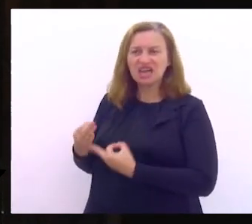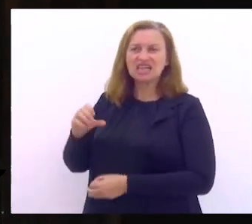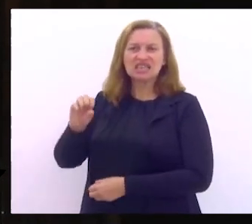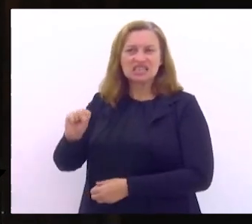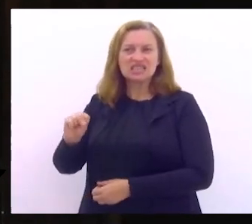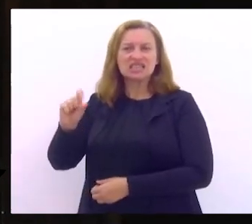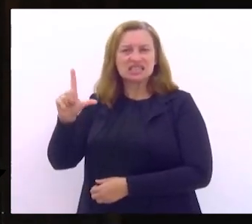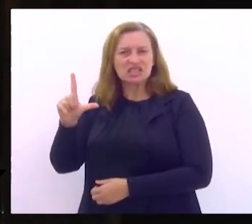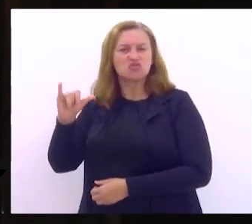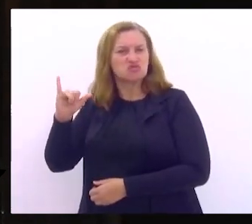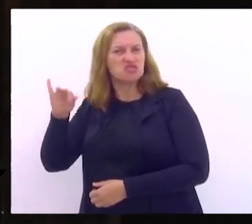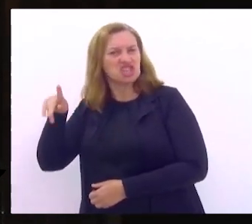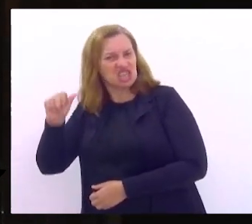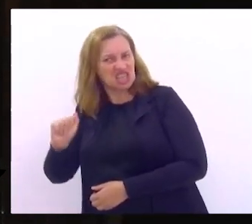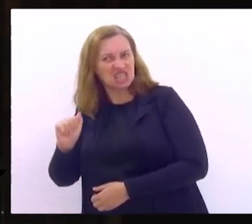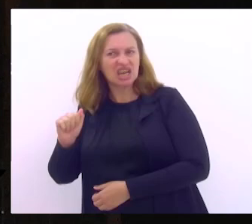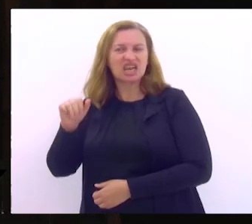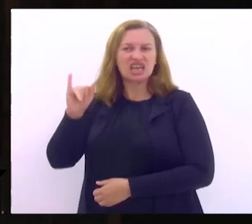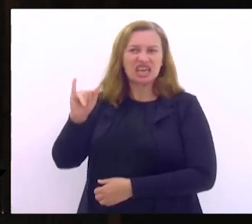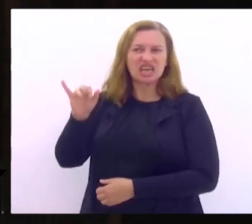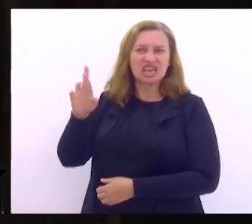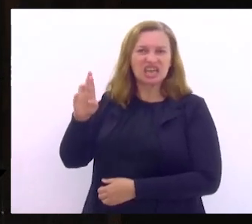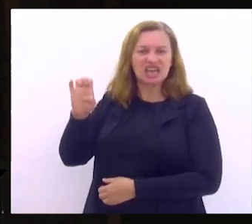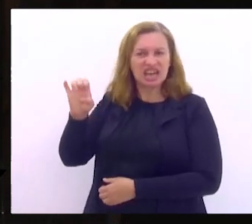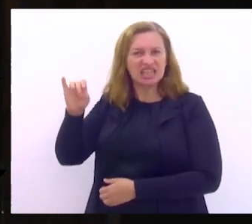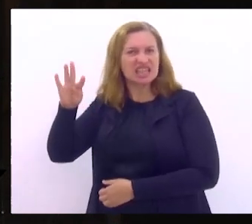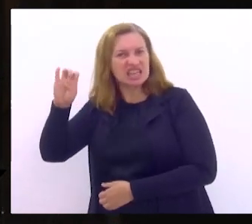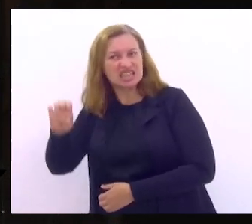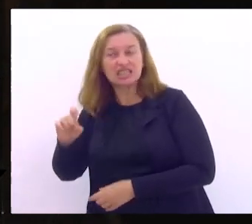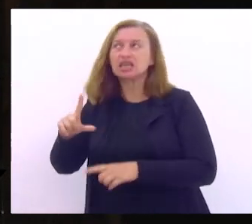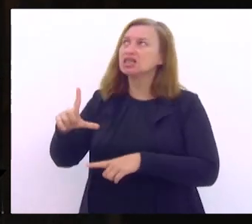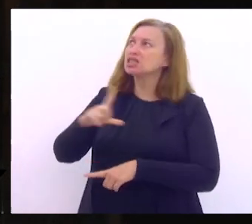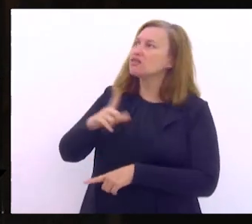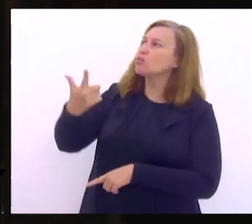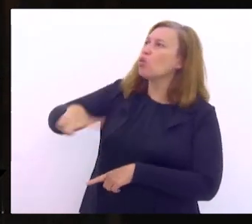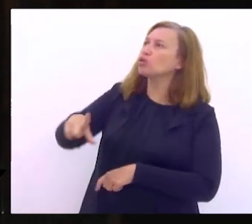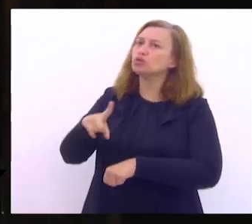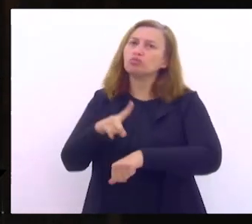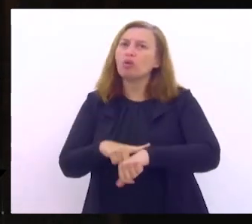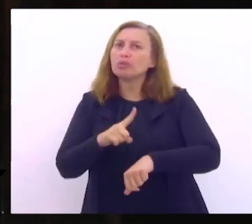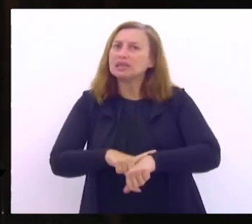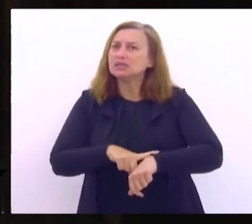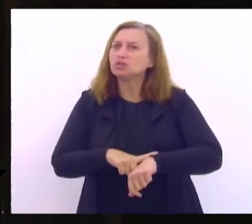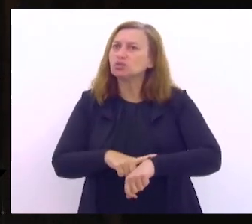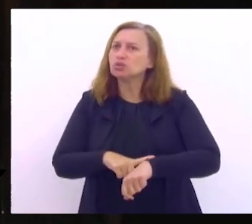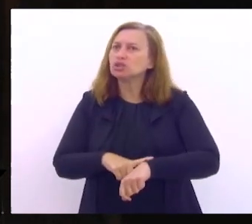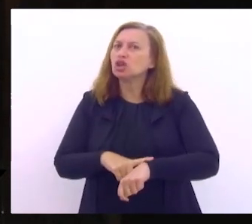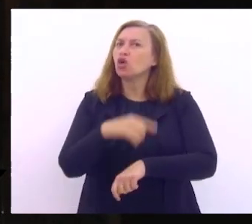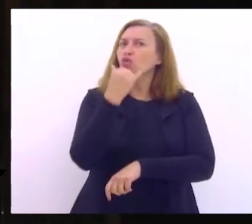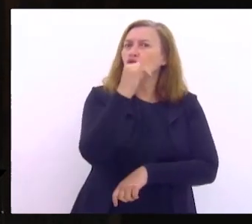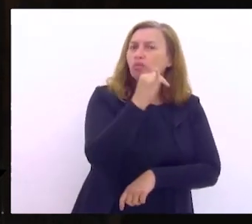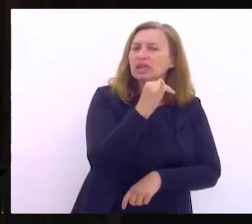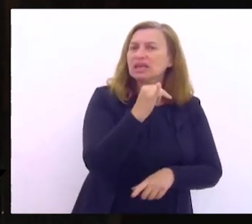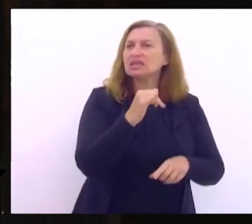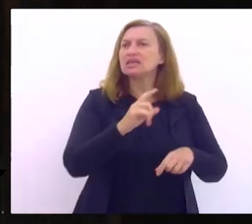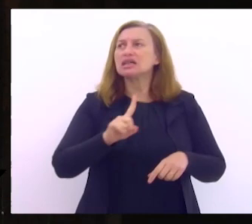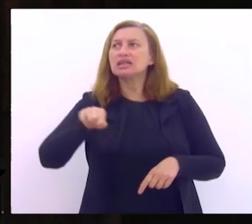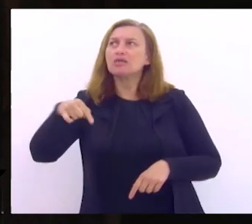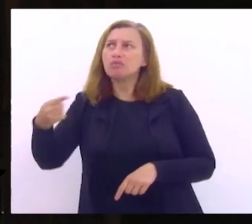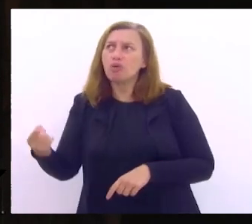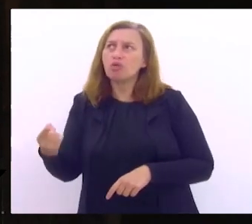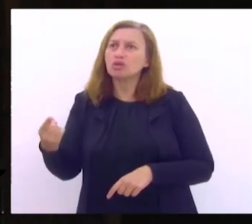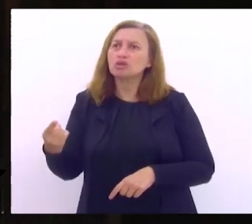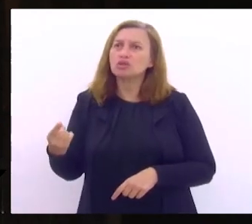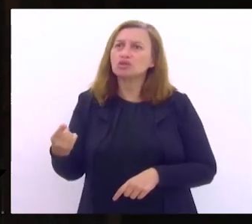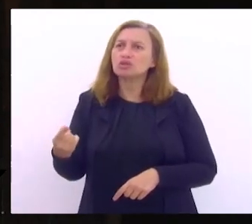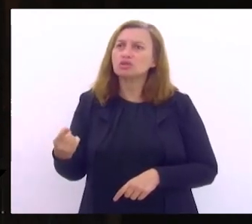Silvina, Ida, Irenice, enfim. Depois tivemos um outro momento que foi do Fluminense. Depois tivemos um grande momento